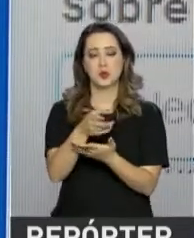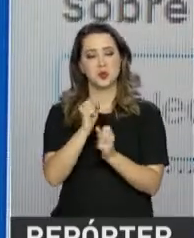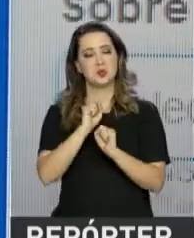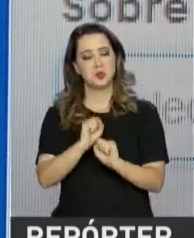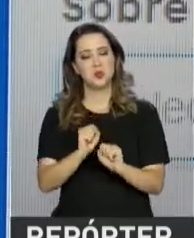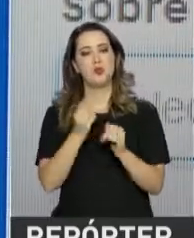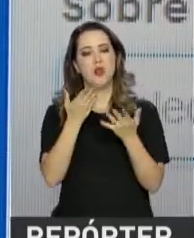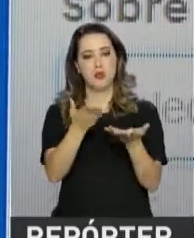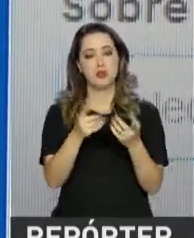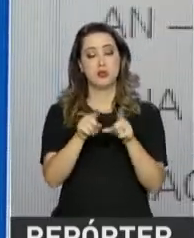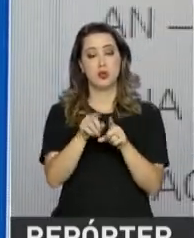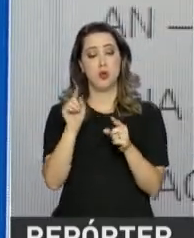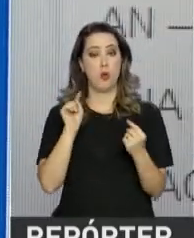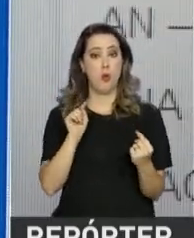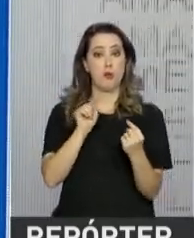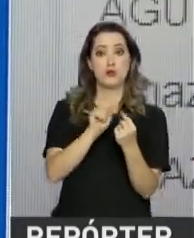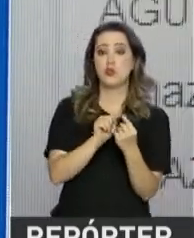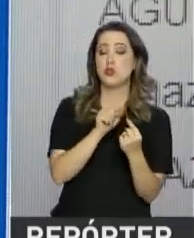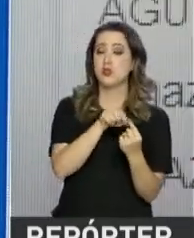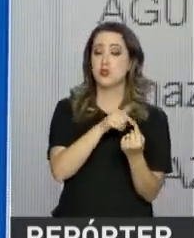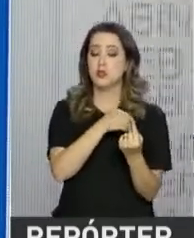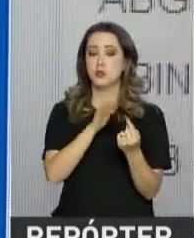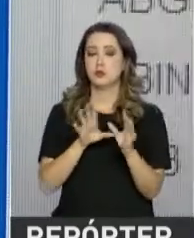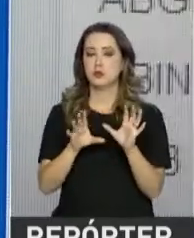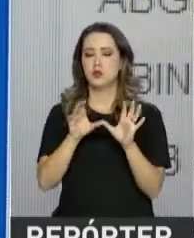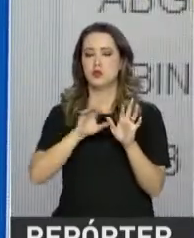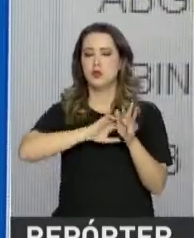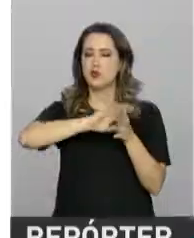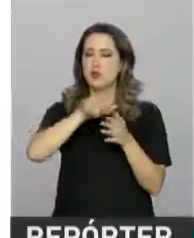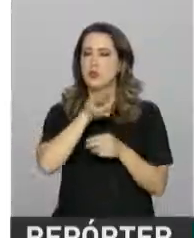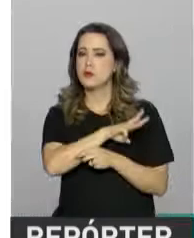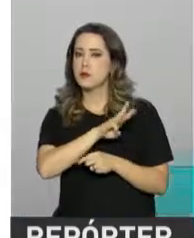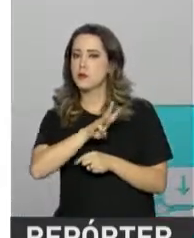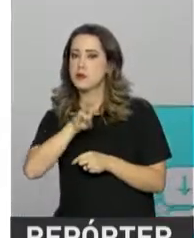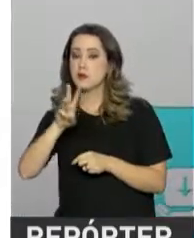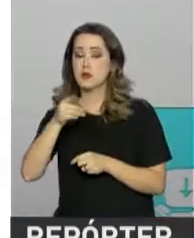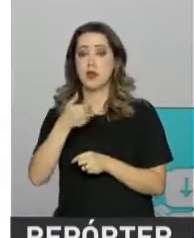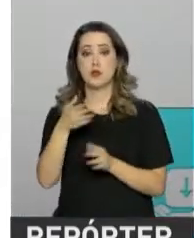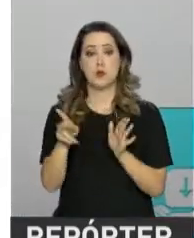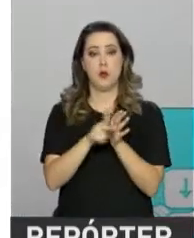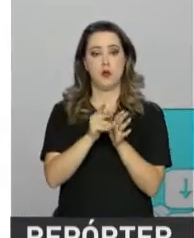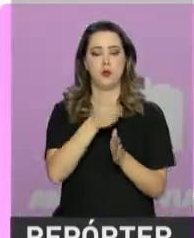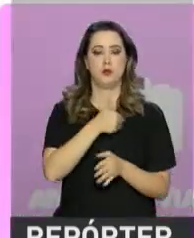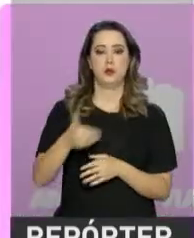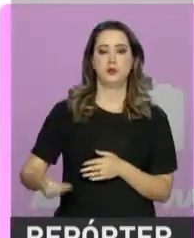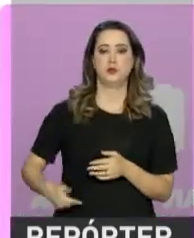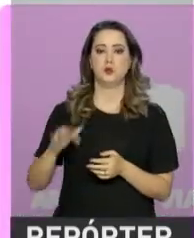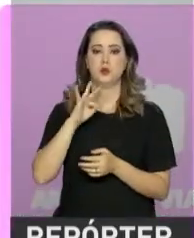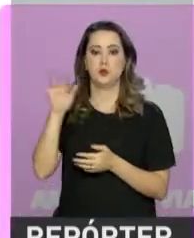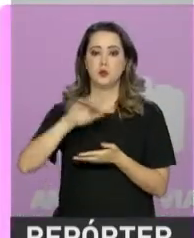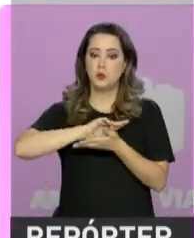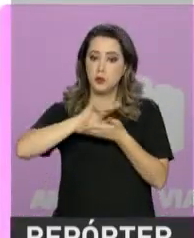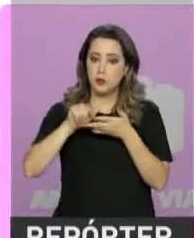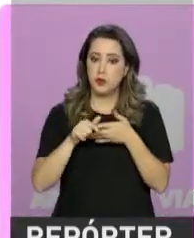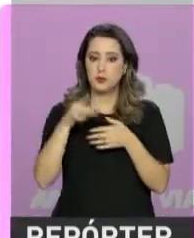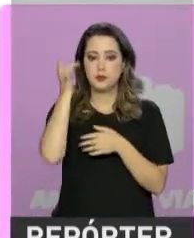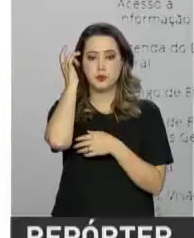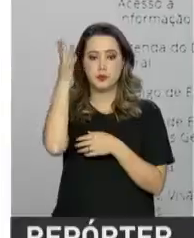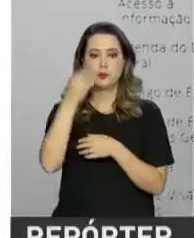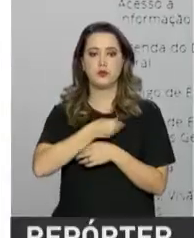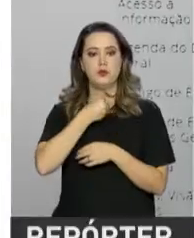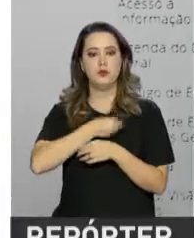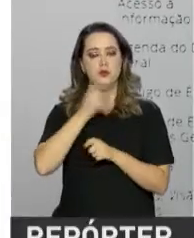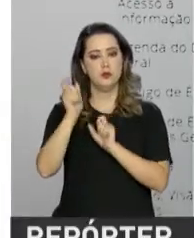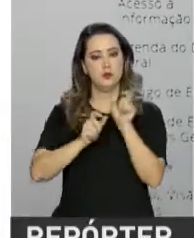cidadão é o objetivo das plataformas de cidadania digital do governo federal são vários portais que facilitam a vida